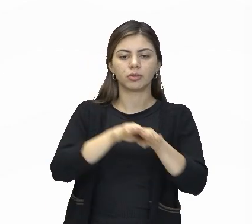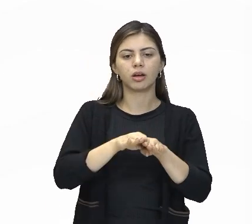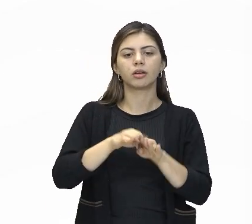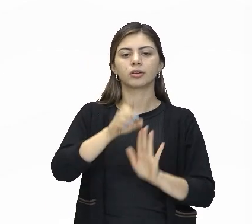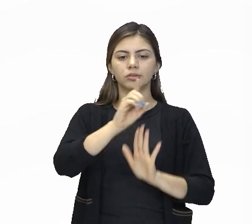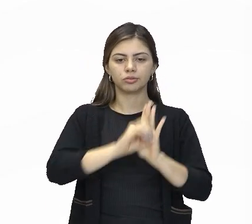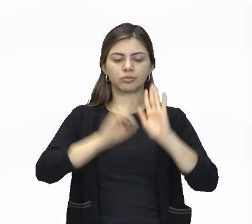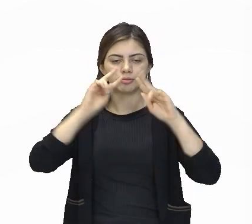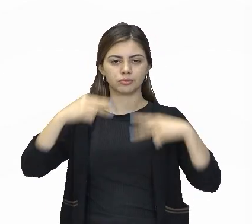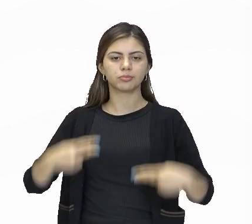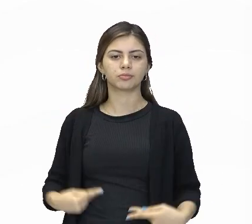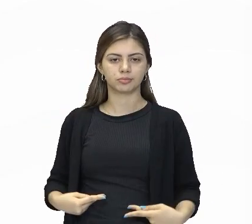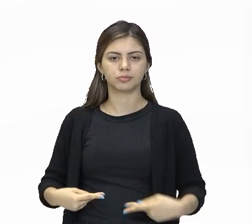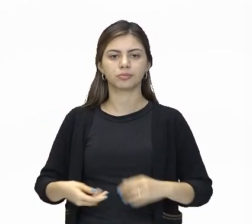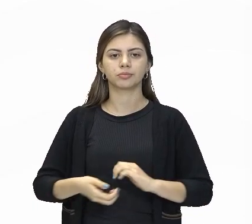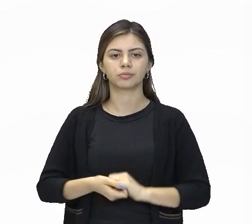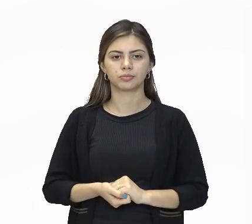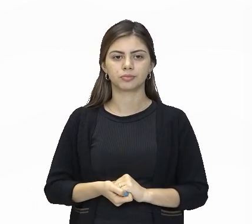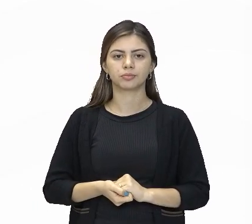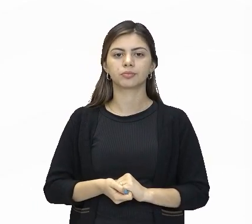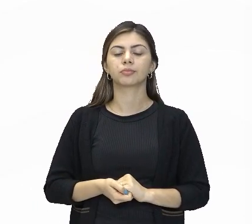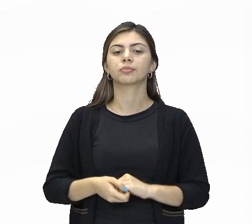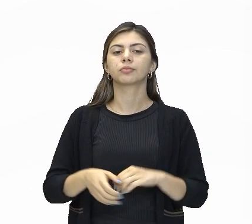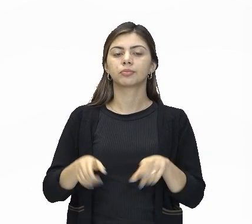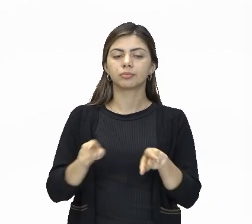igualdade e nos direitos humanos.